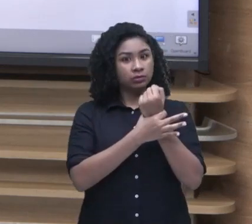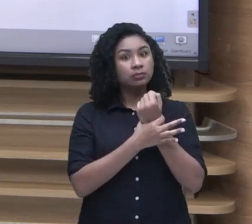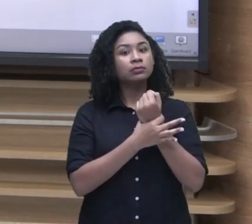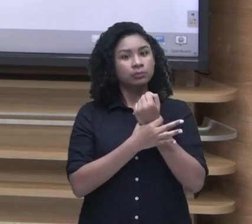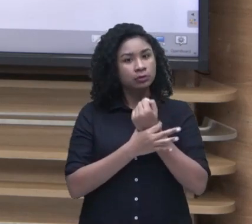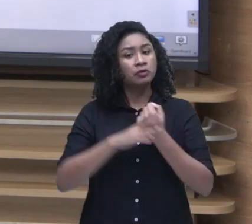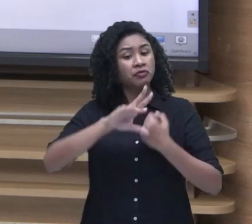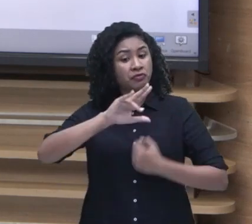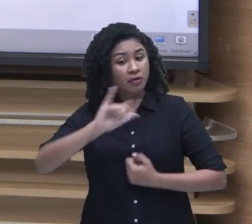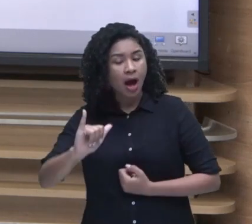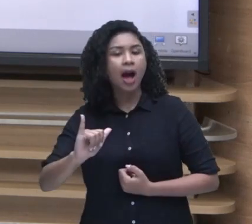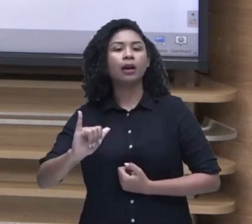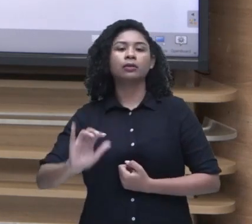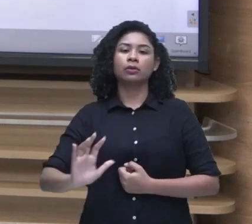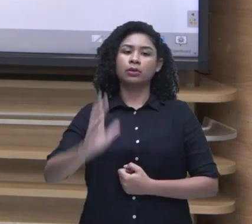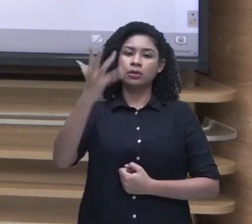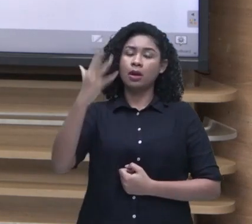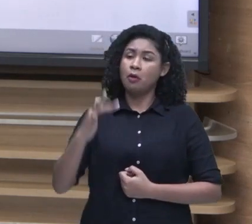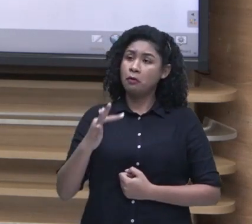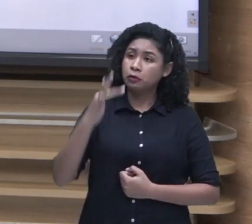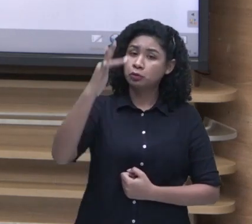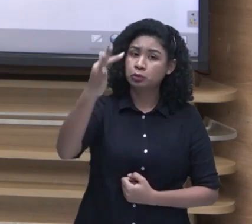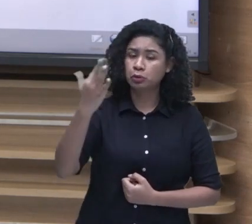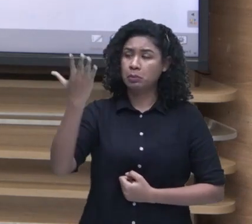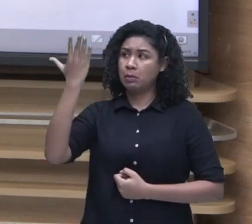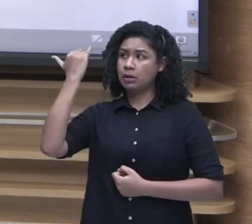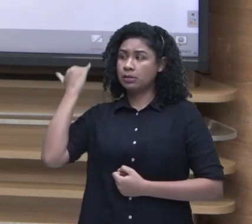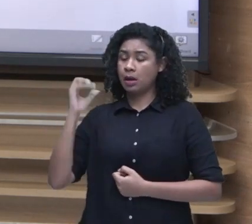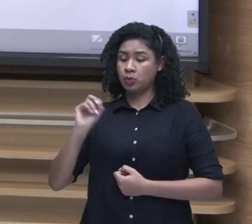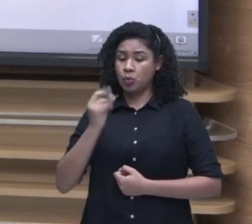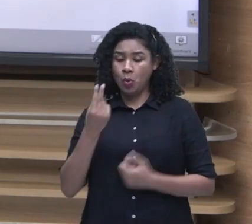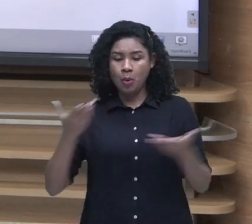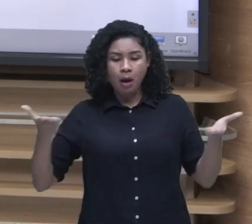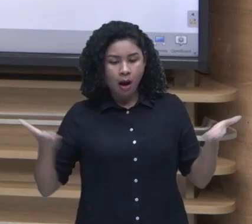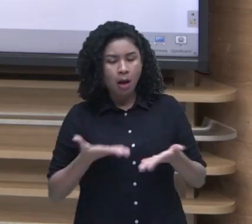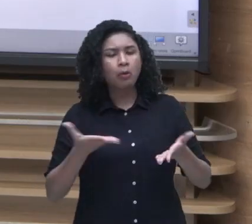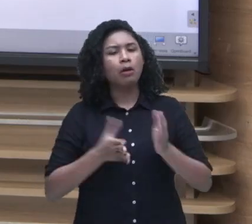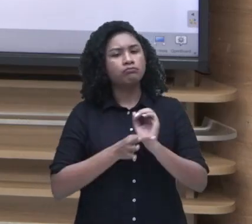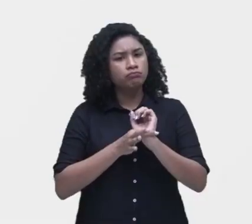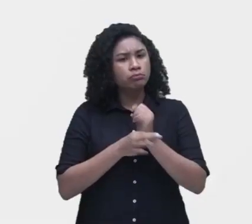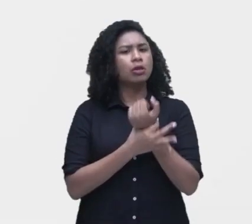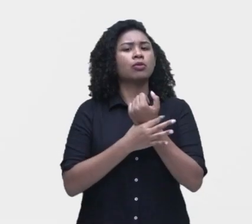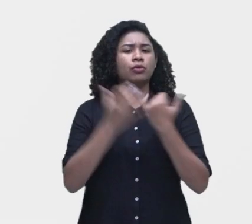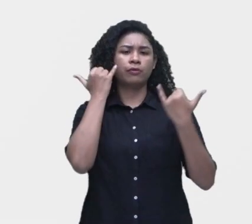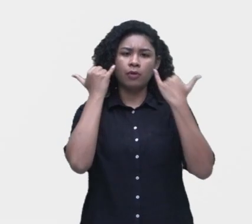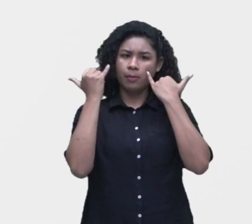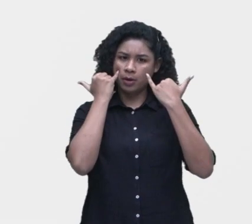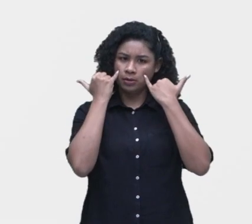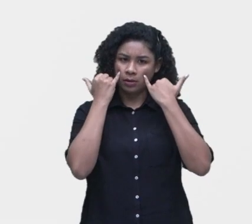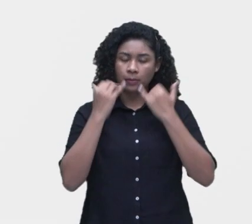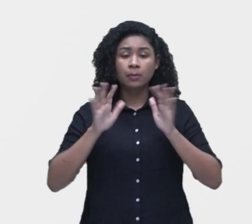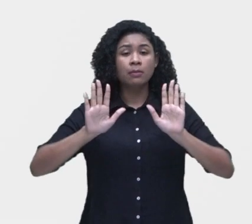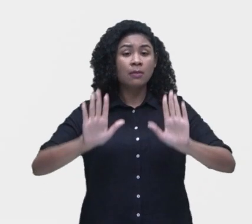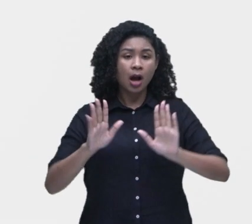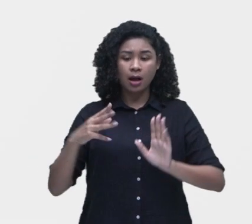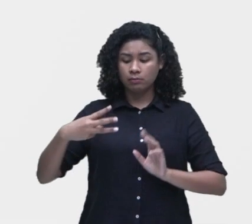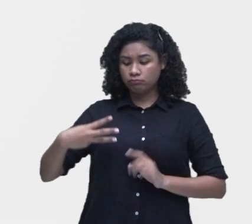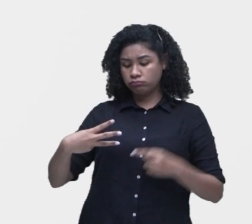que aconteceu ou que está acontecendo. Já o modo subjuntivo,